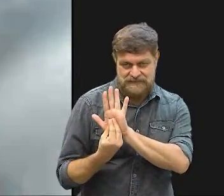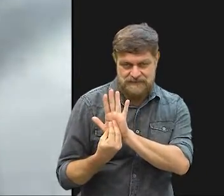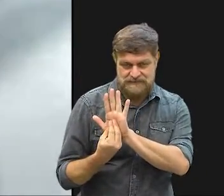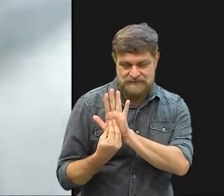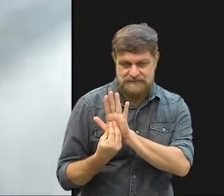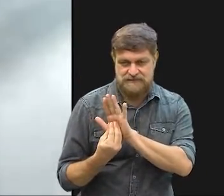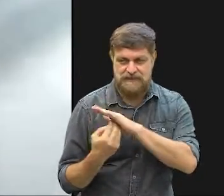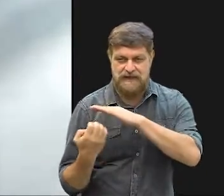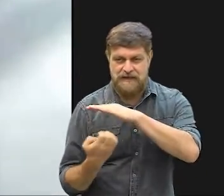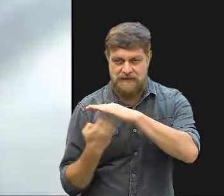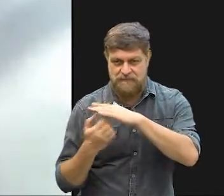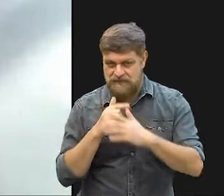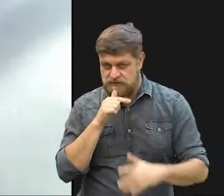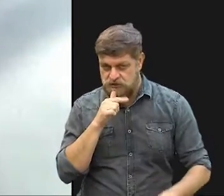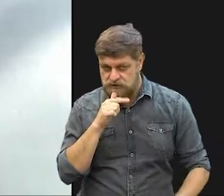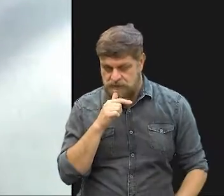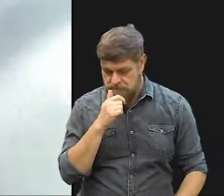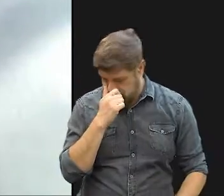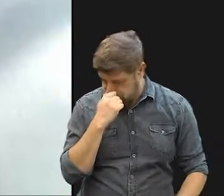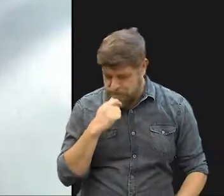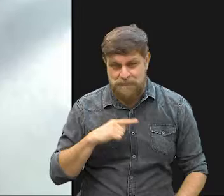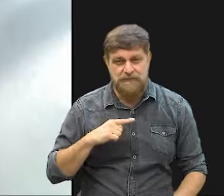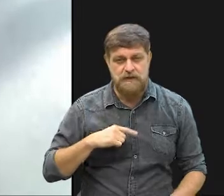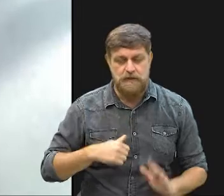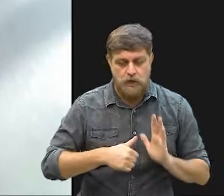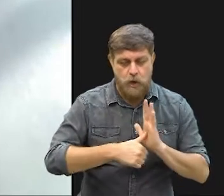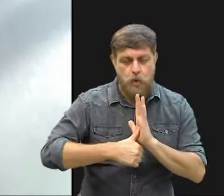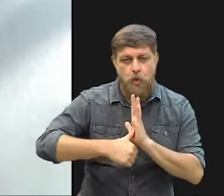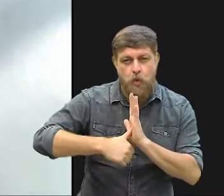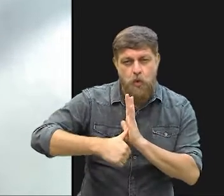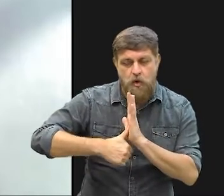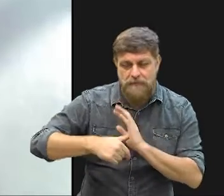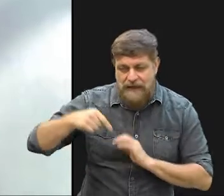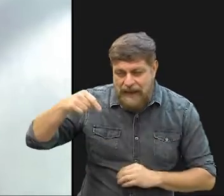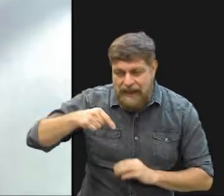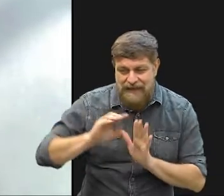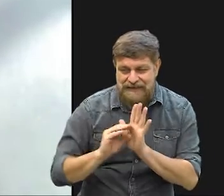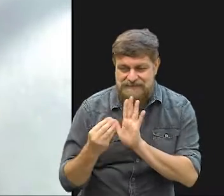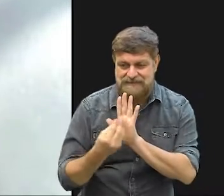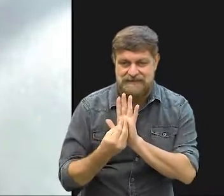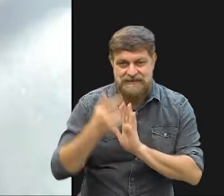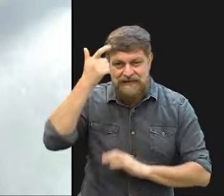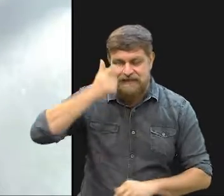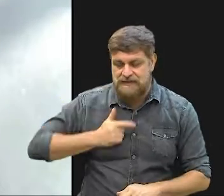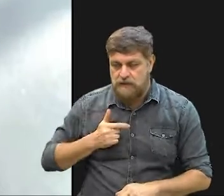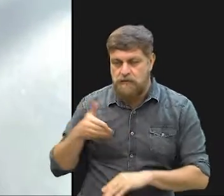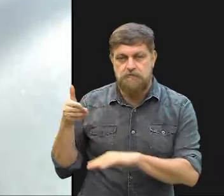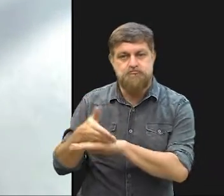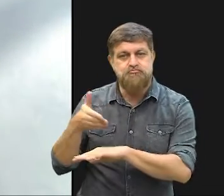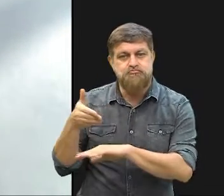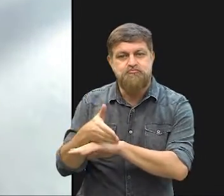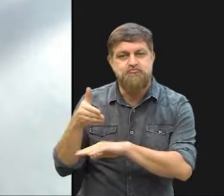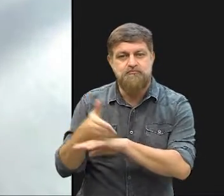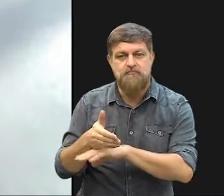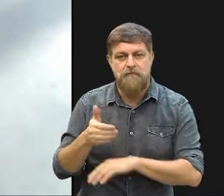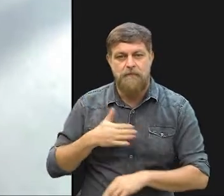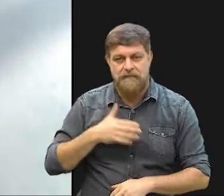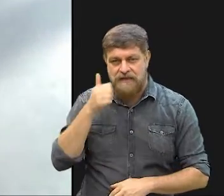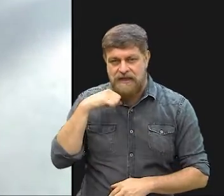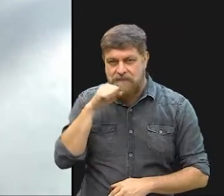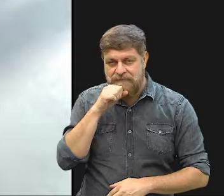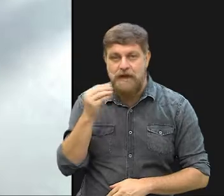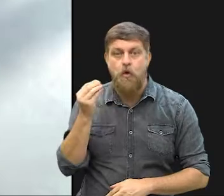Campinas, né? O sistema de tratamento água e esgoto. E tinha um clube lá, e tem o clube da Sanasa onde eu ia jogar. Então, minha mãe sempre